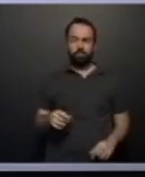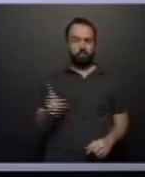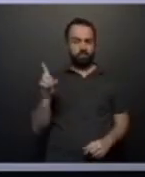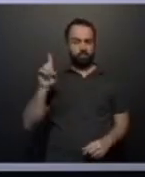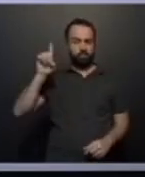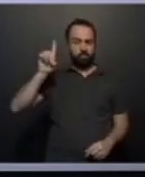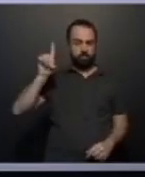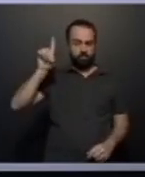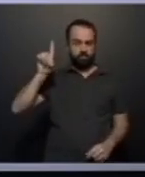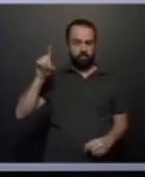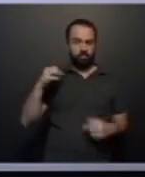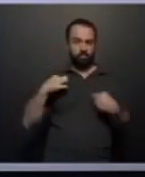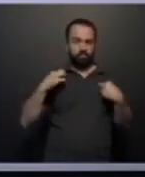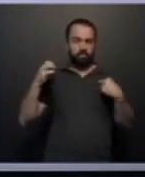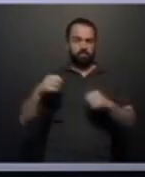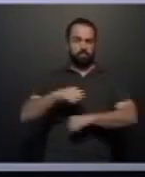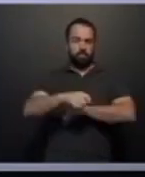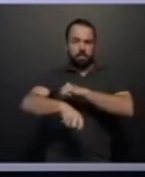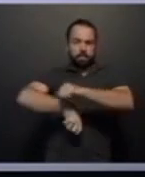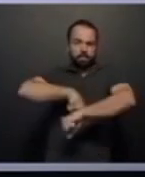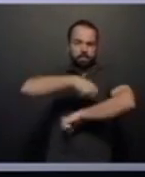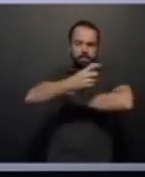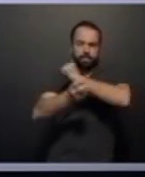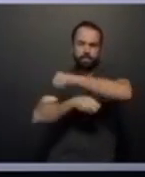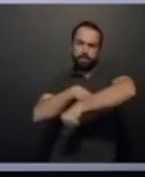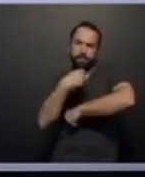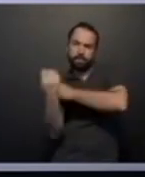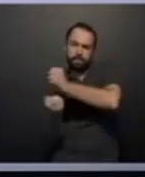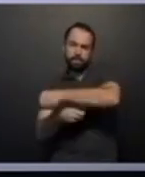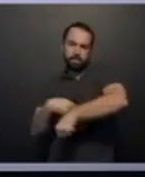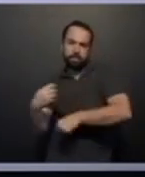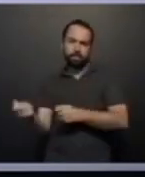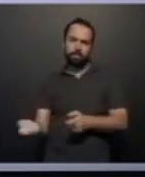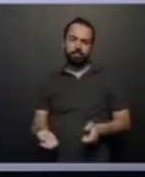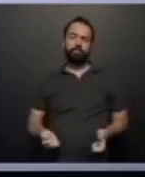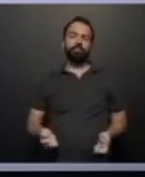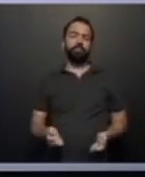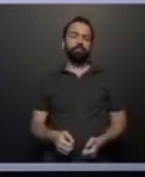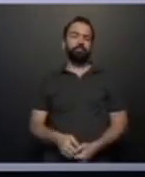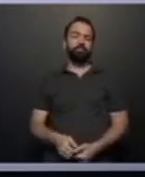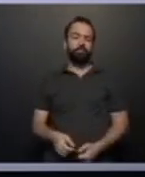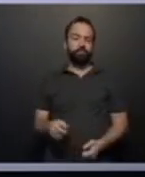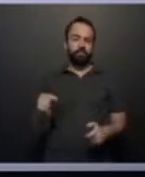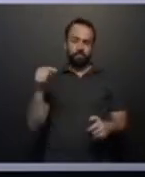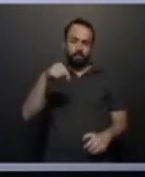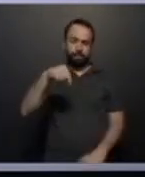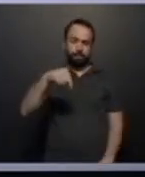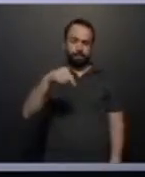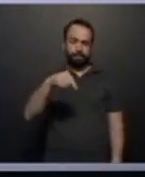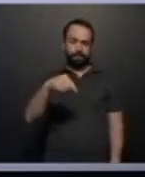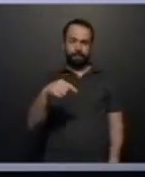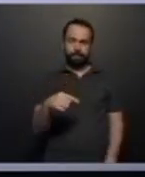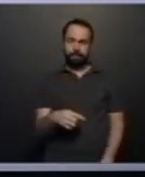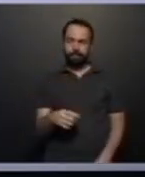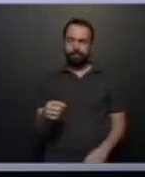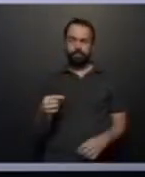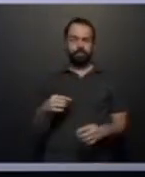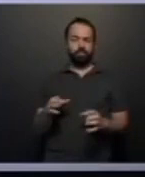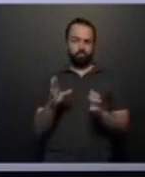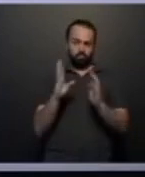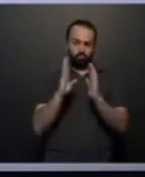figura acima as roupas estão amontoadas, todas desorganizadas. No quadro abaixo já